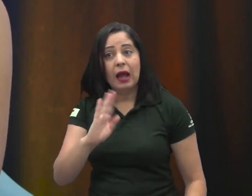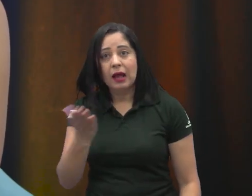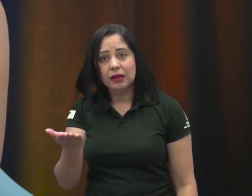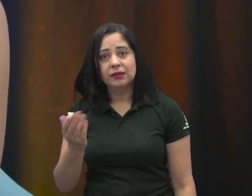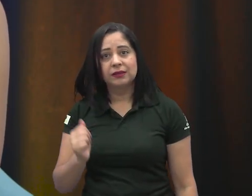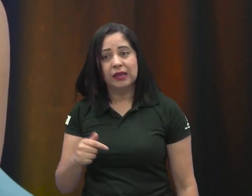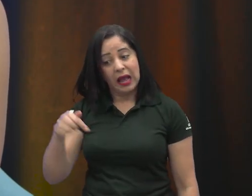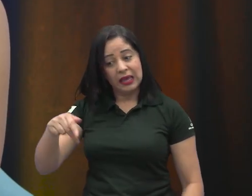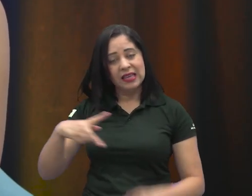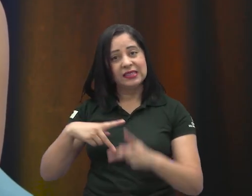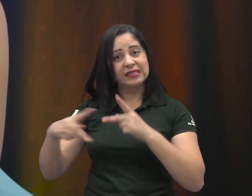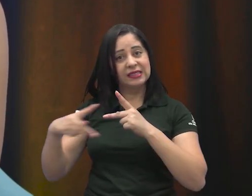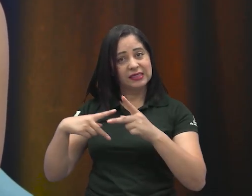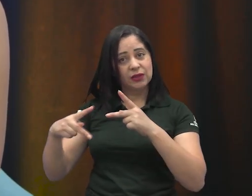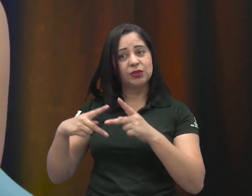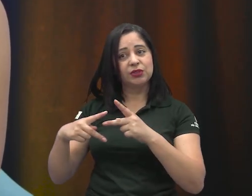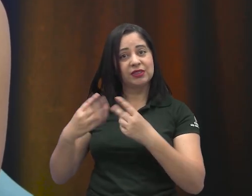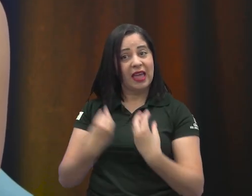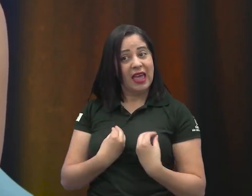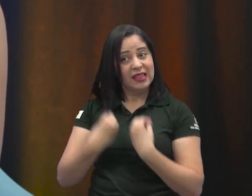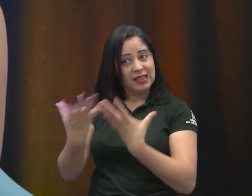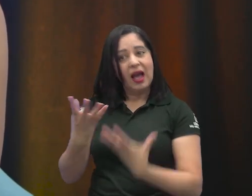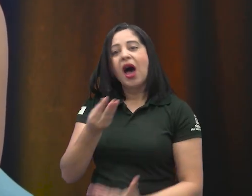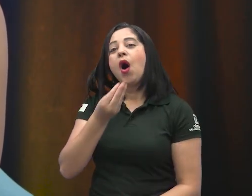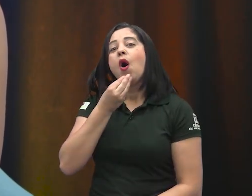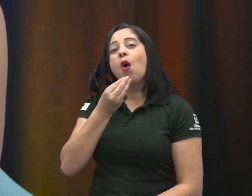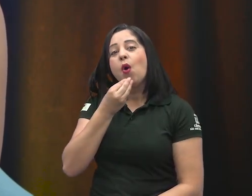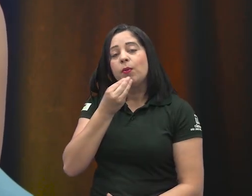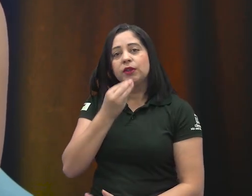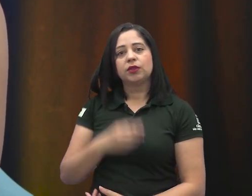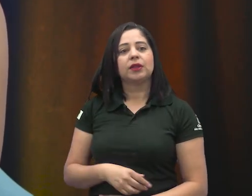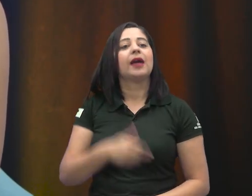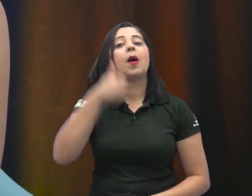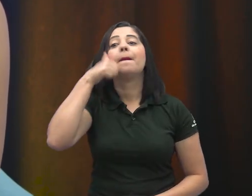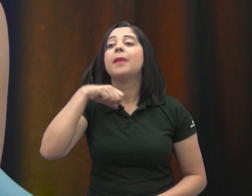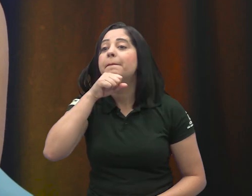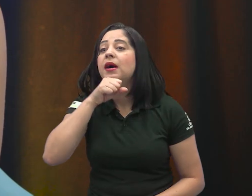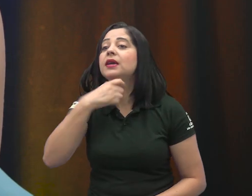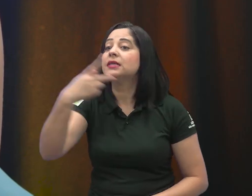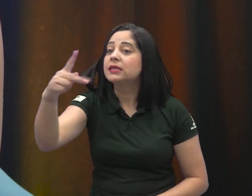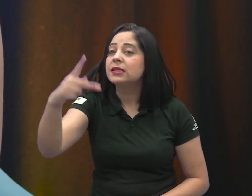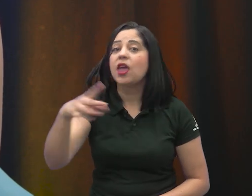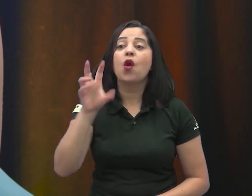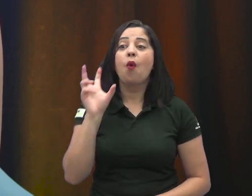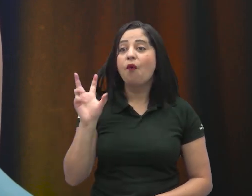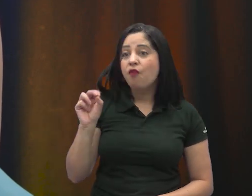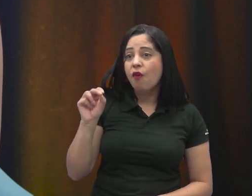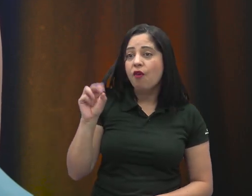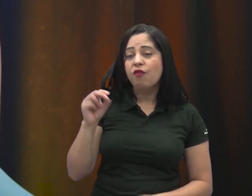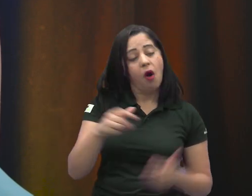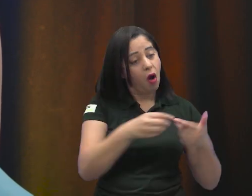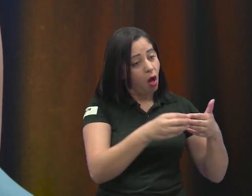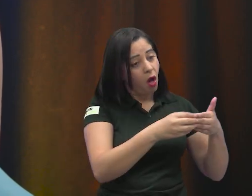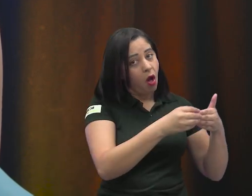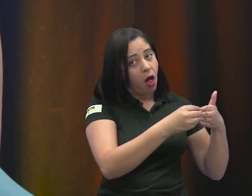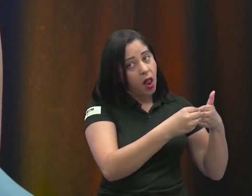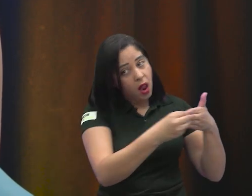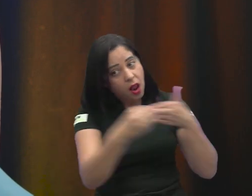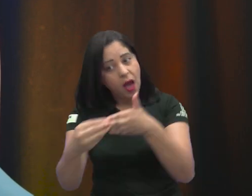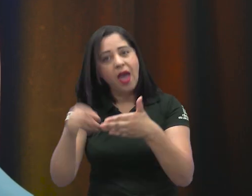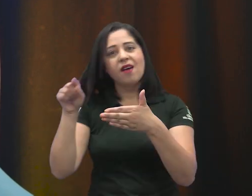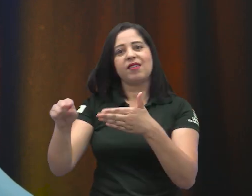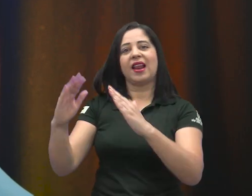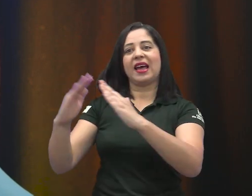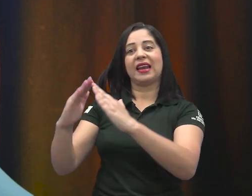né? São José está aí proporcionando oportunidades. Pega a sua mãe, sua avó, estimula ela a estar fazendo